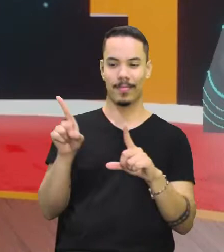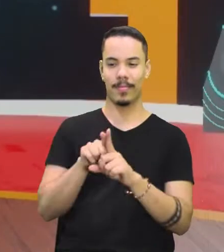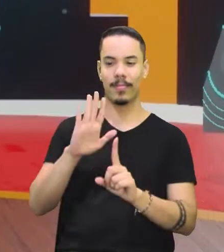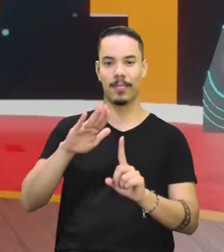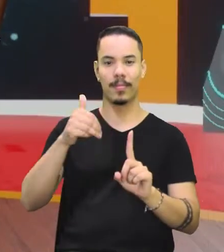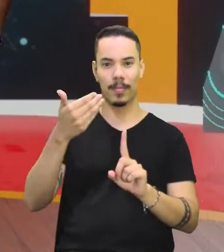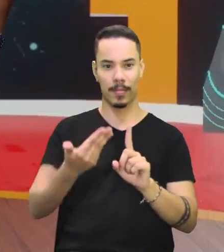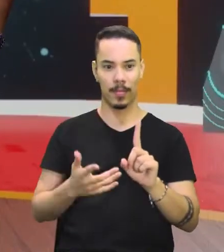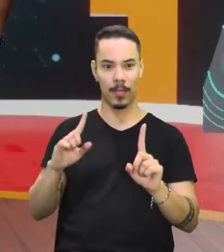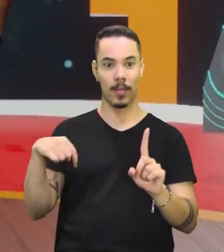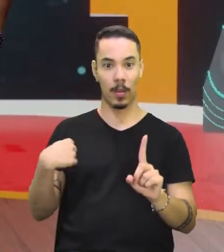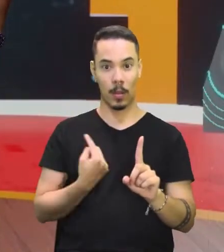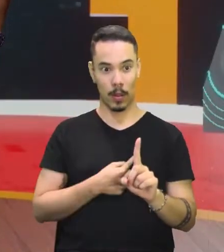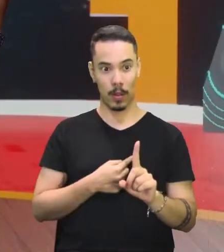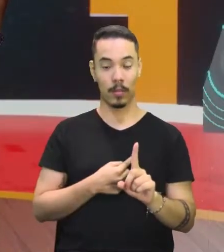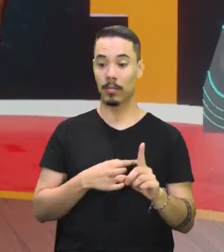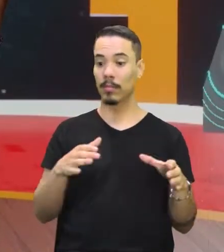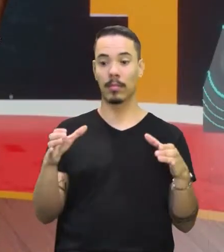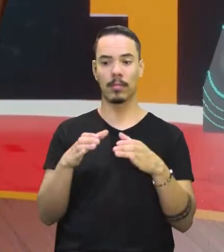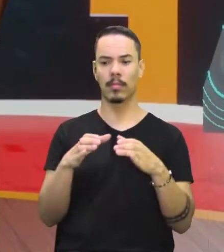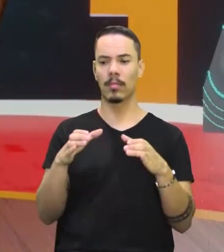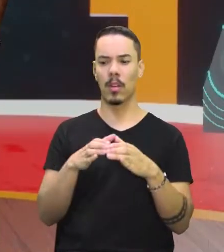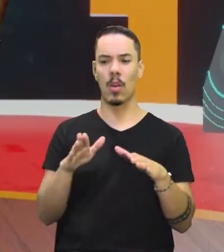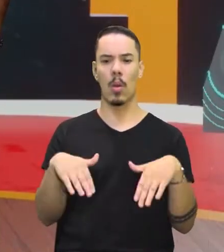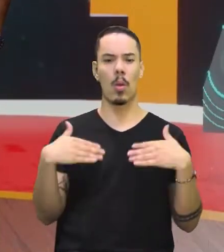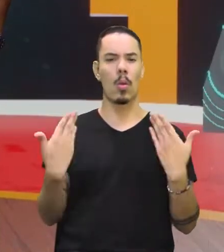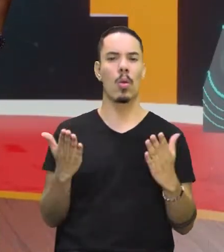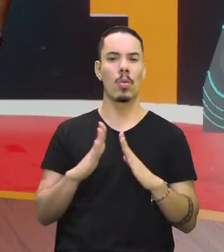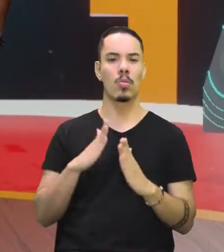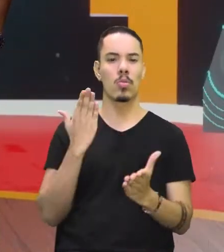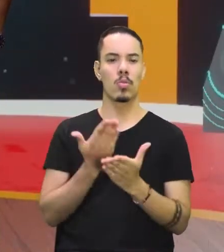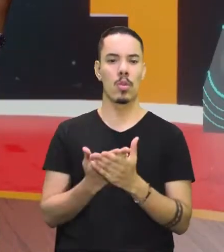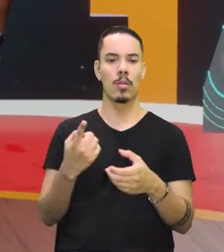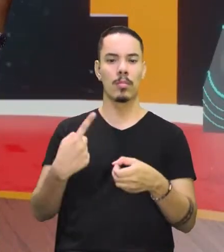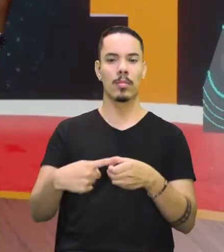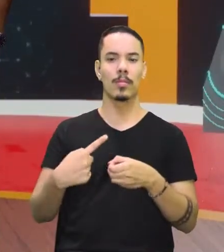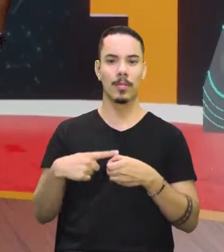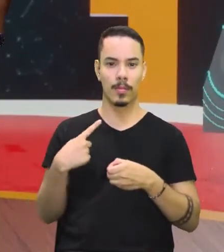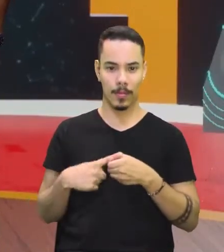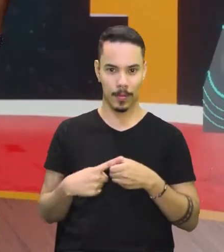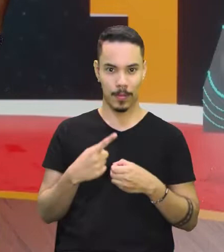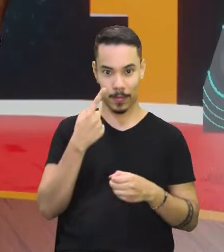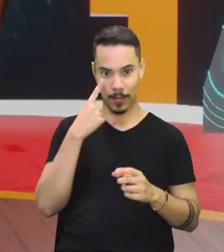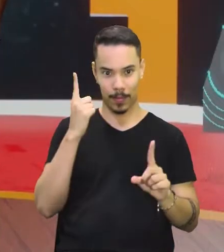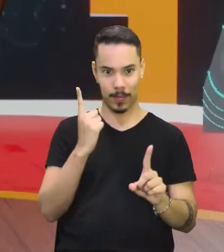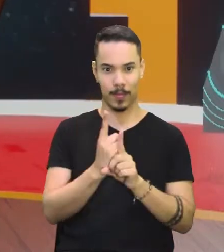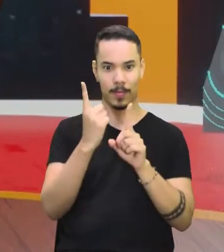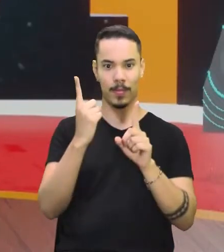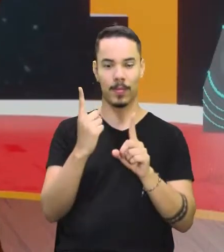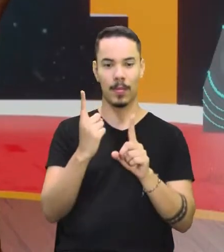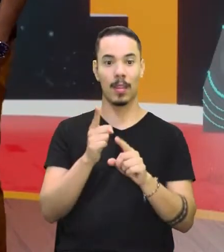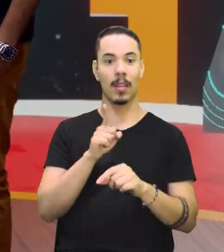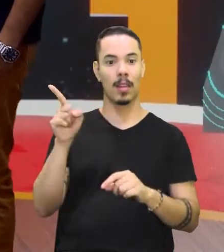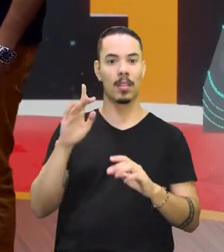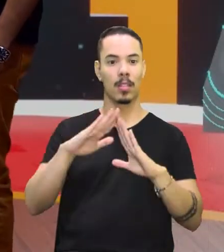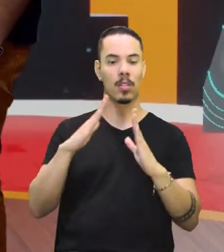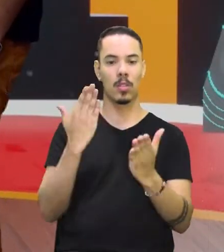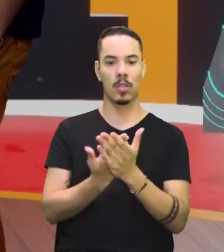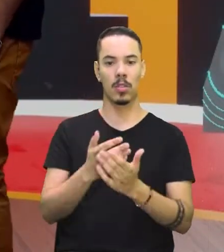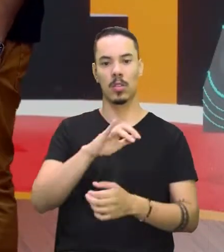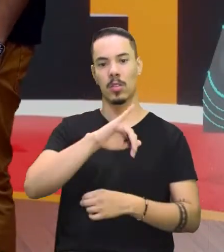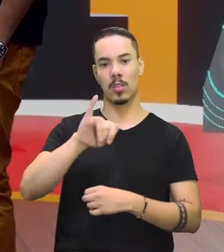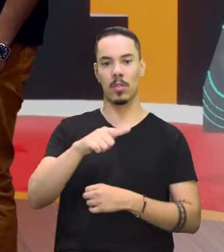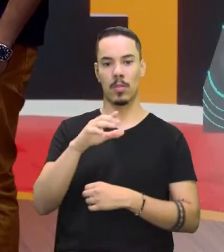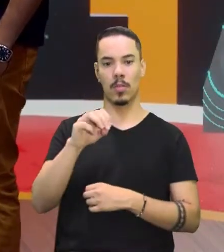por nós. E que turma é essa? De que escola? De que município? Vamos lá? Vamos descobrir? Olha lá, então a turma é da escola João